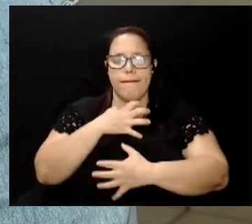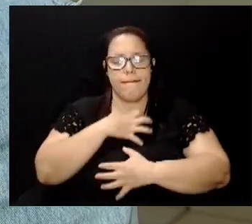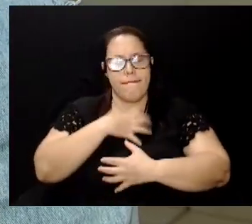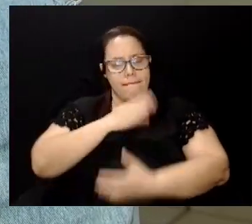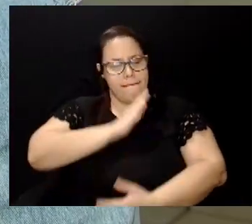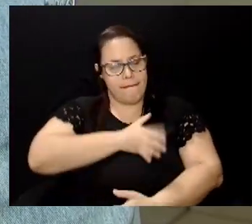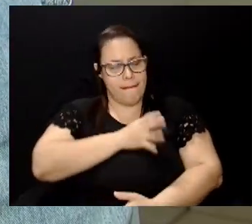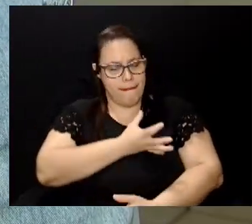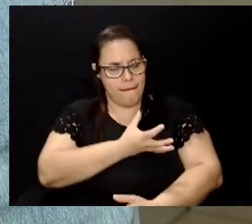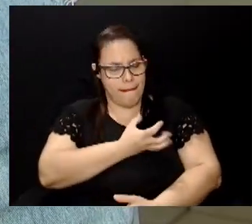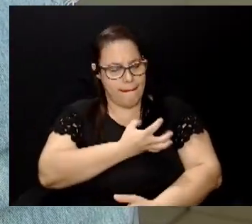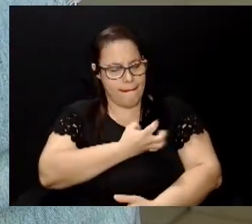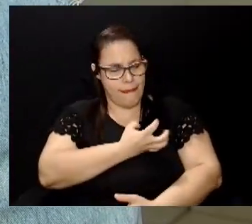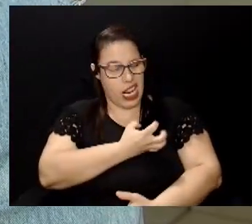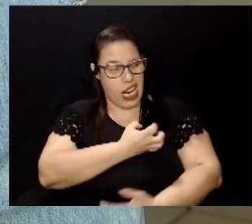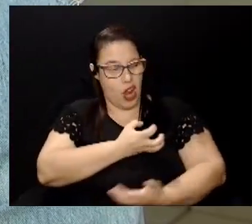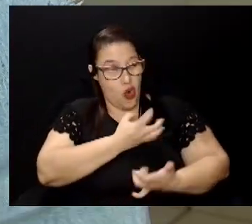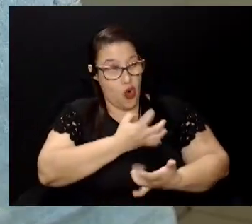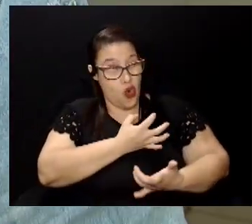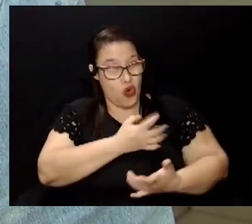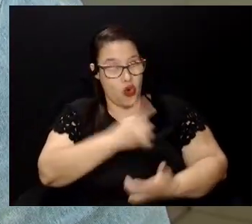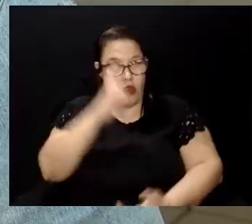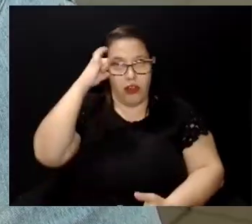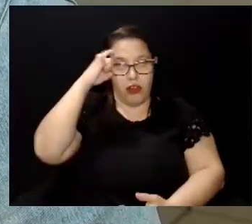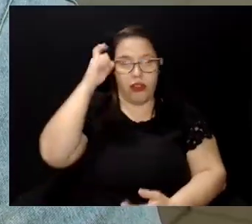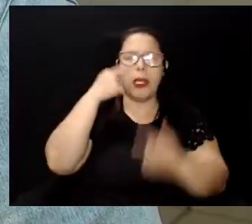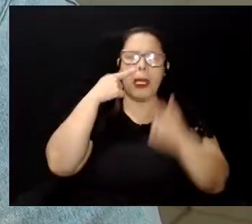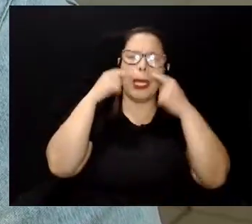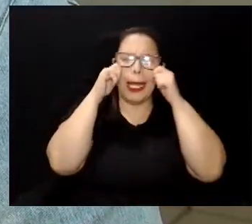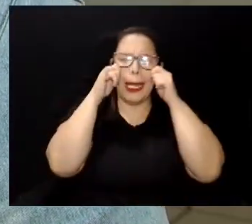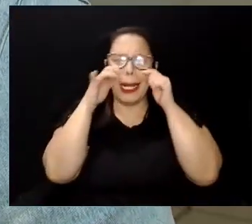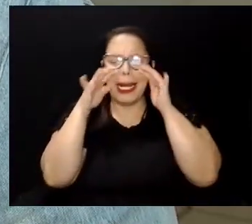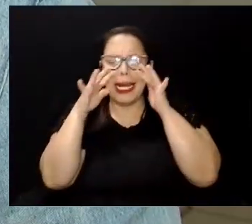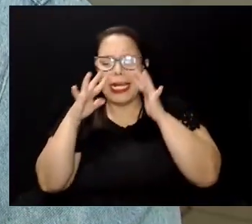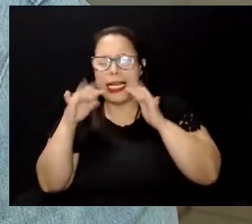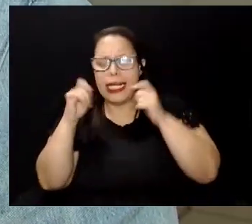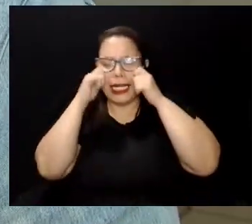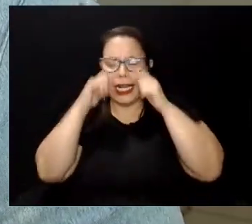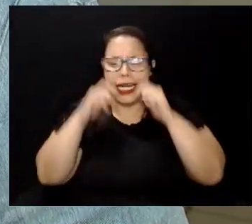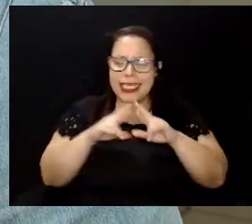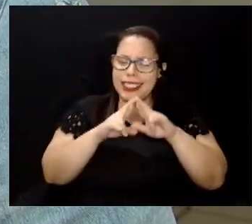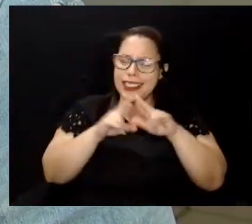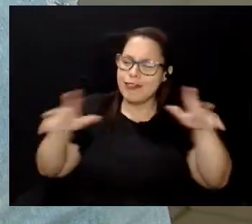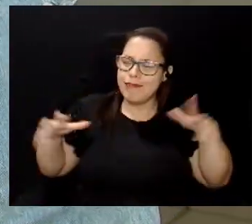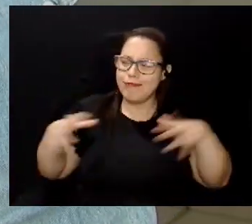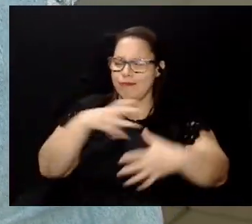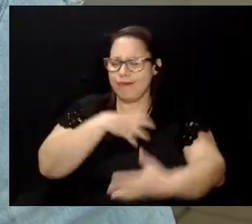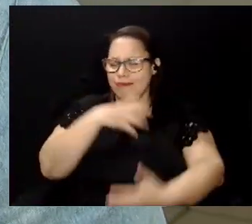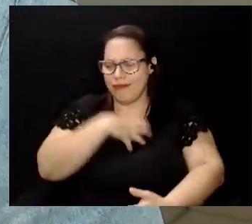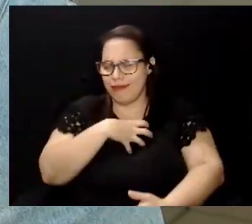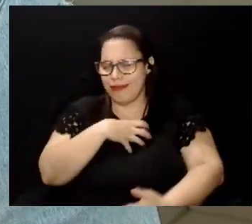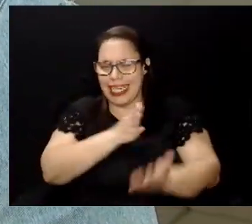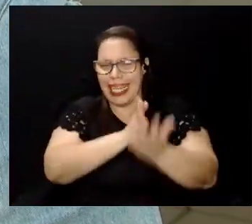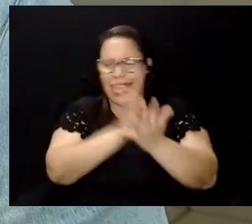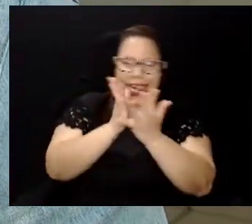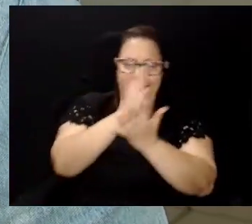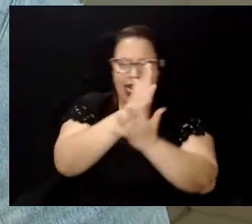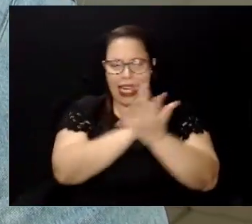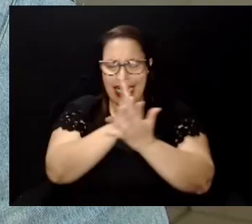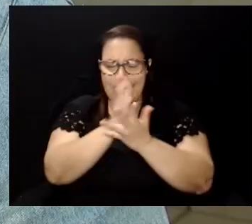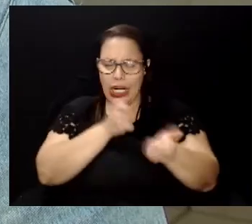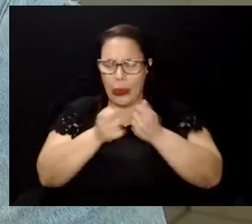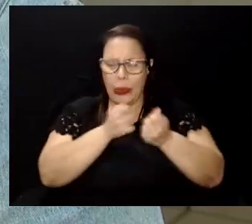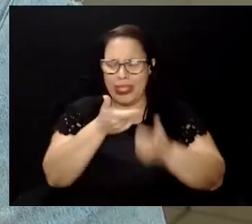meu coração. Então, hoje, às vezes a gente chora por diversas coisas que saem da nossa rota, que saem do